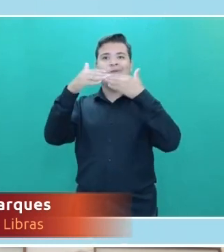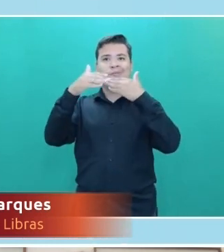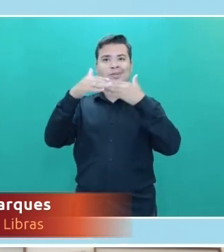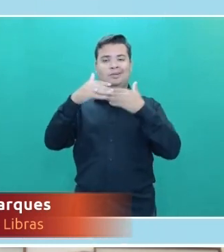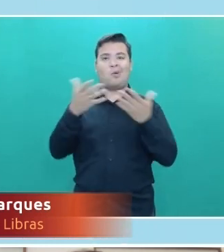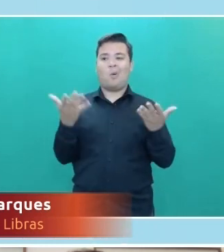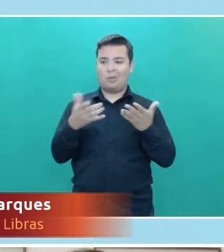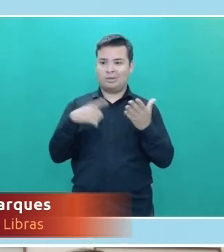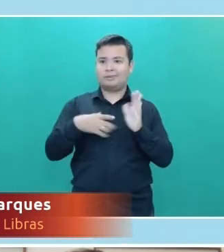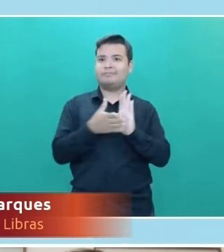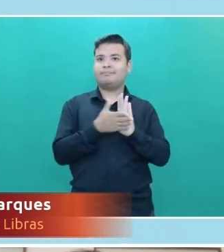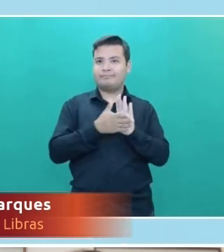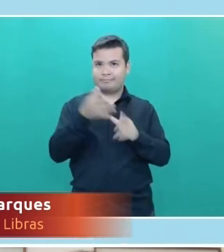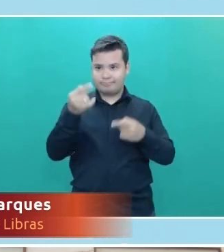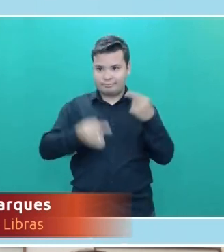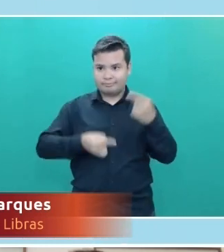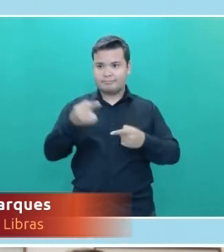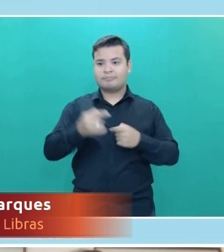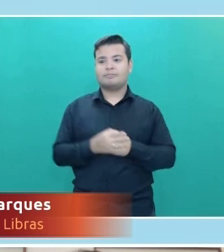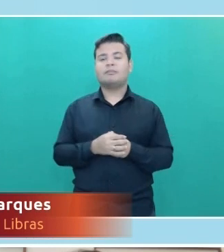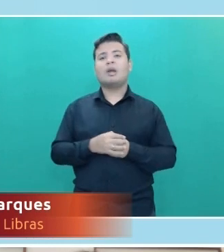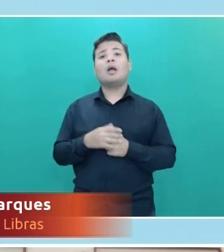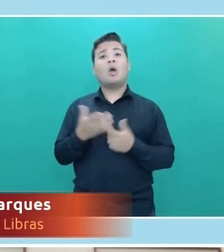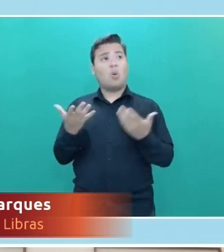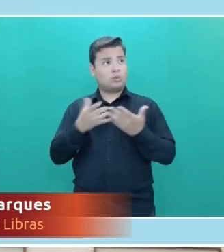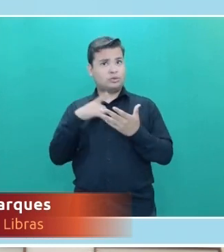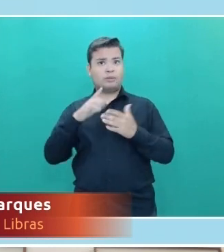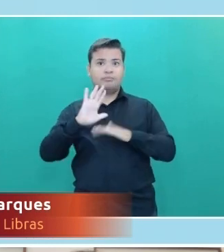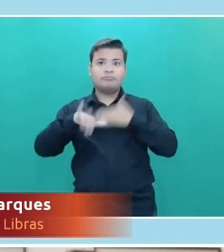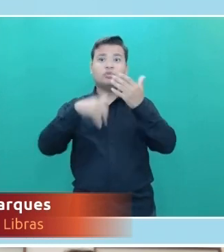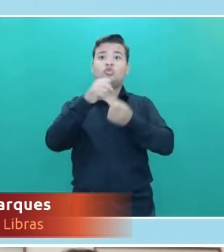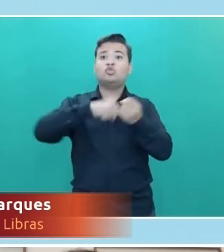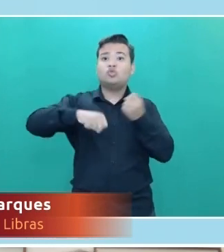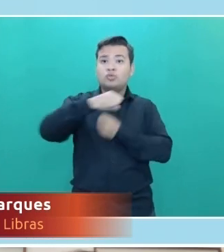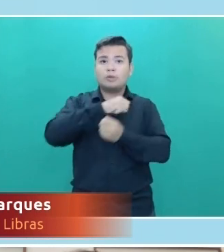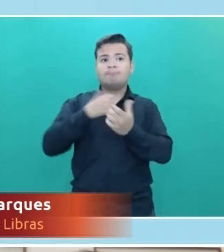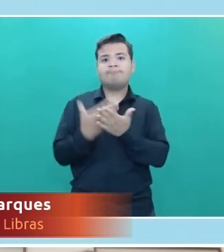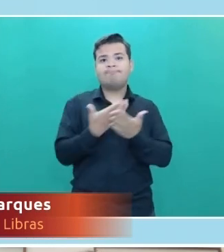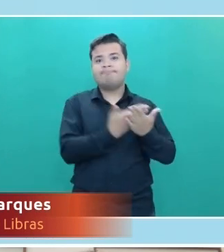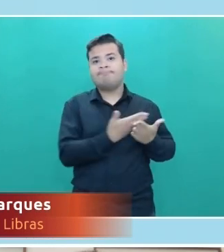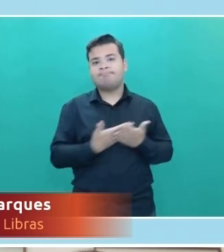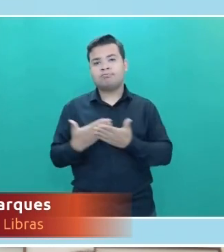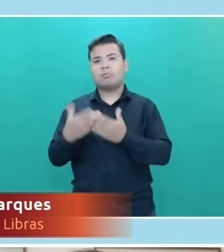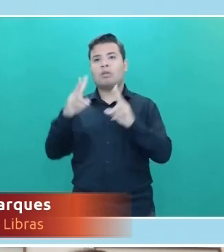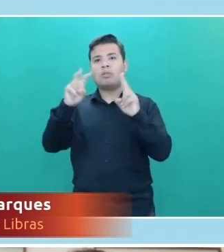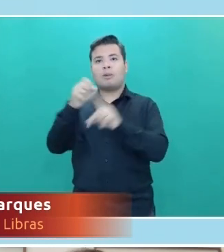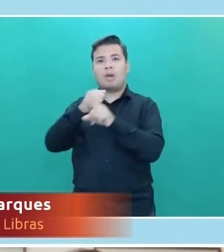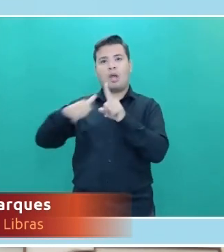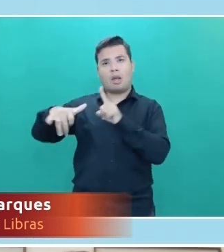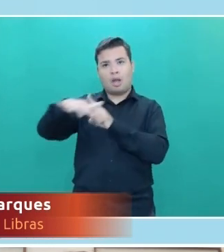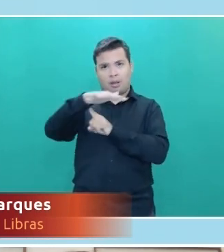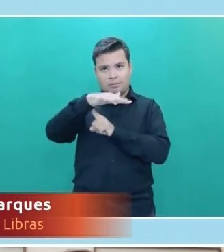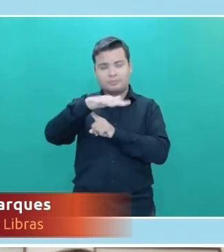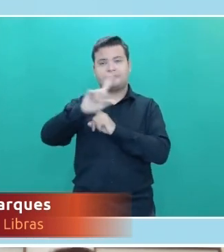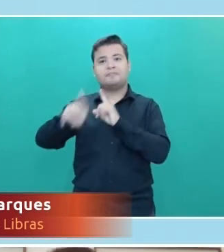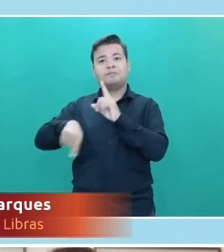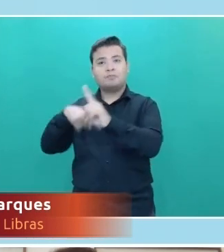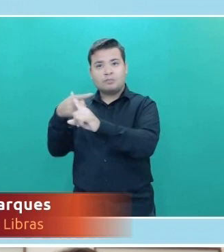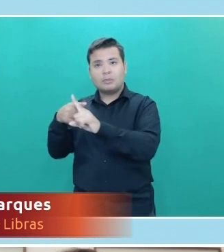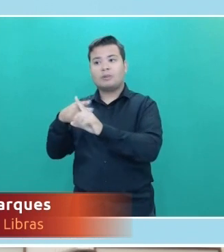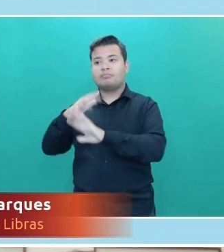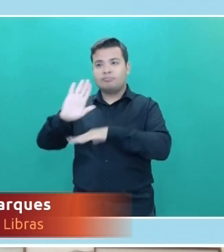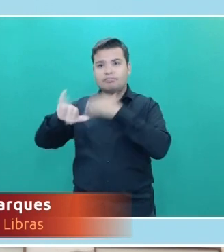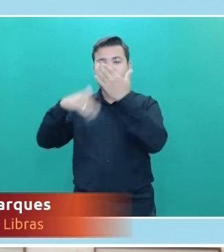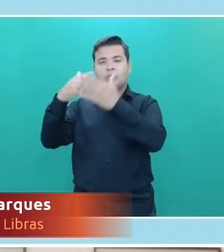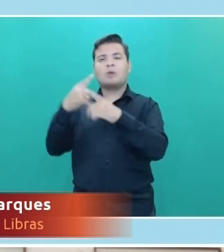hoje busca se incluir desenvolvimento sustentável, a questão ambiental somada ao desenvolvimento, porque os países